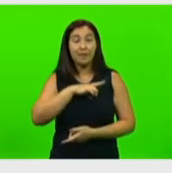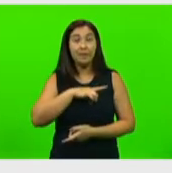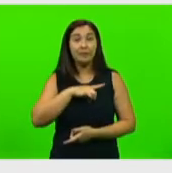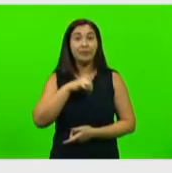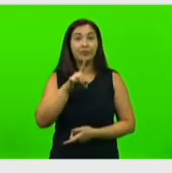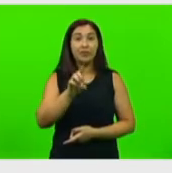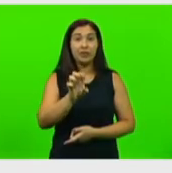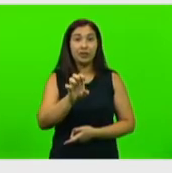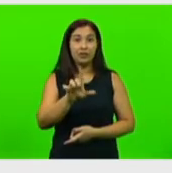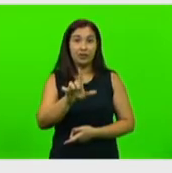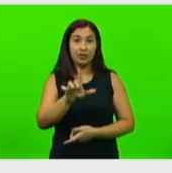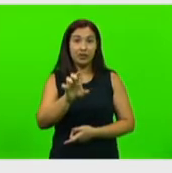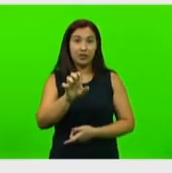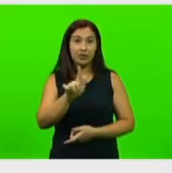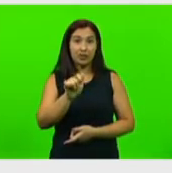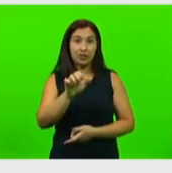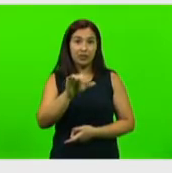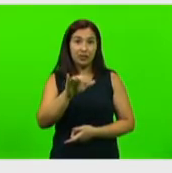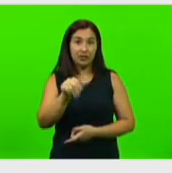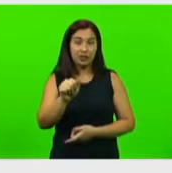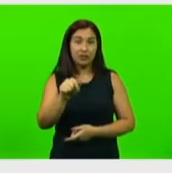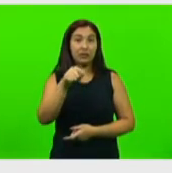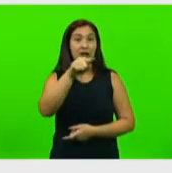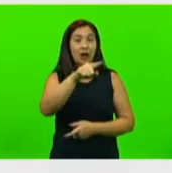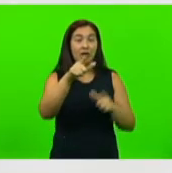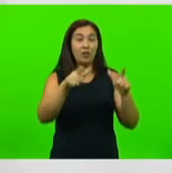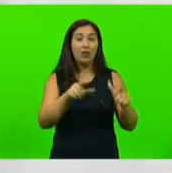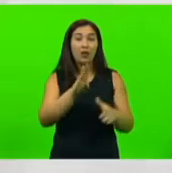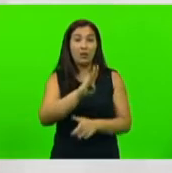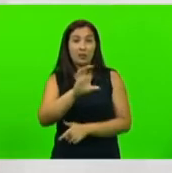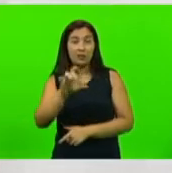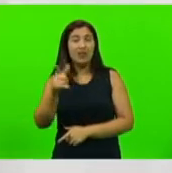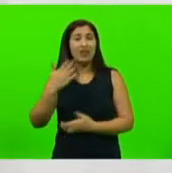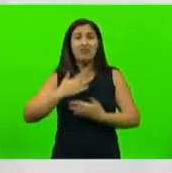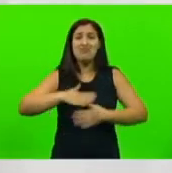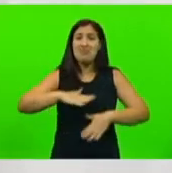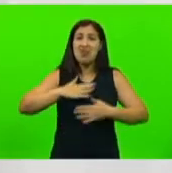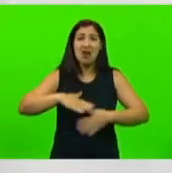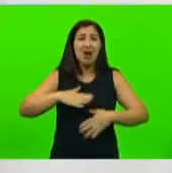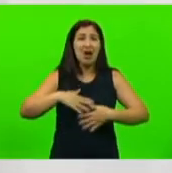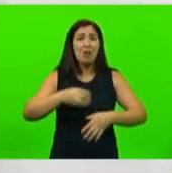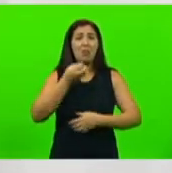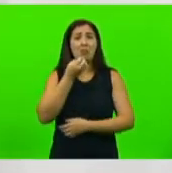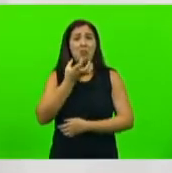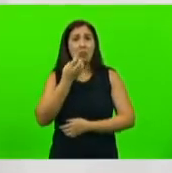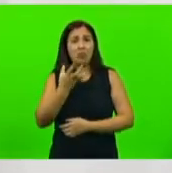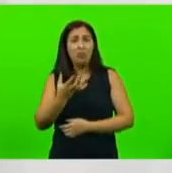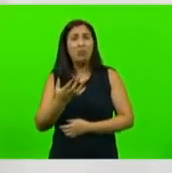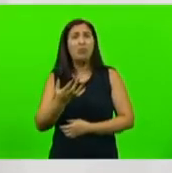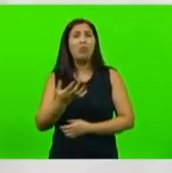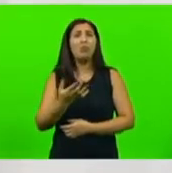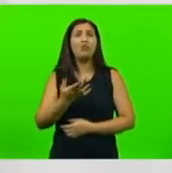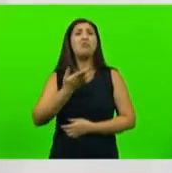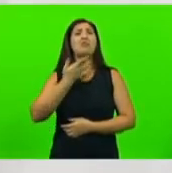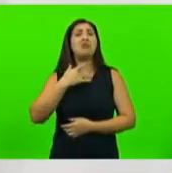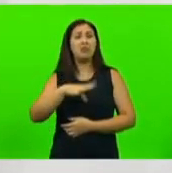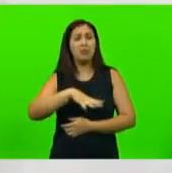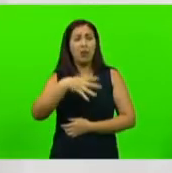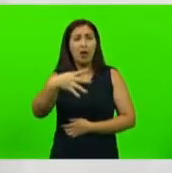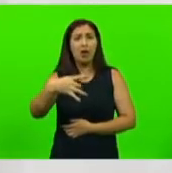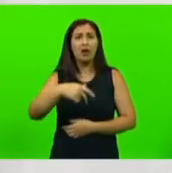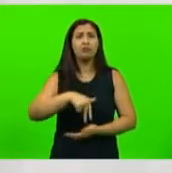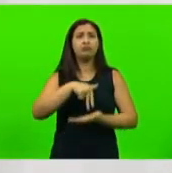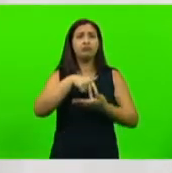Balneário Camboriú, uma pessoa tranquila, do bem, determinado, aqueles que